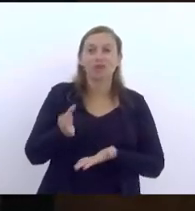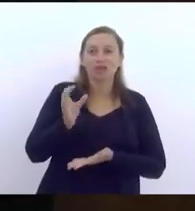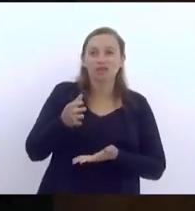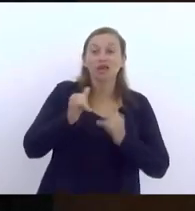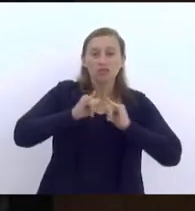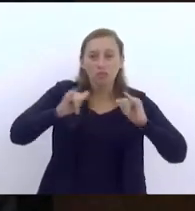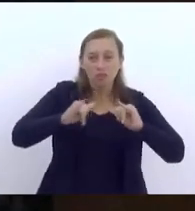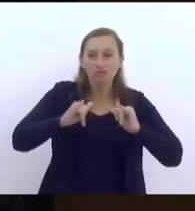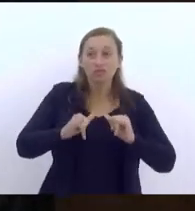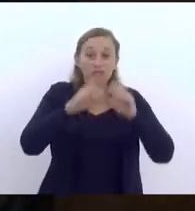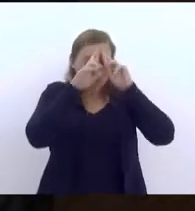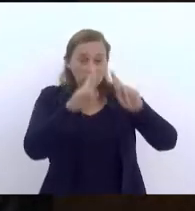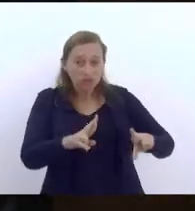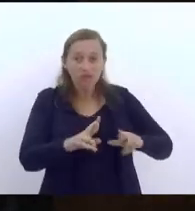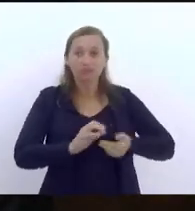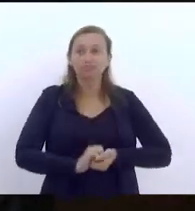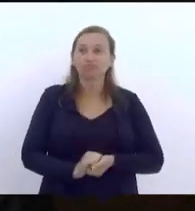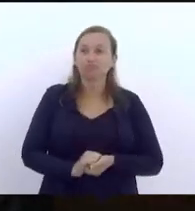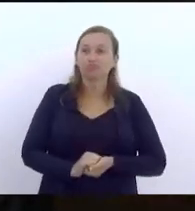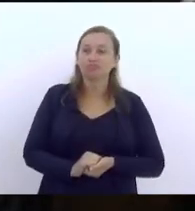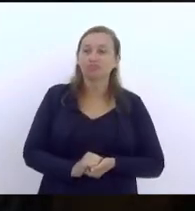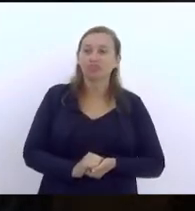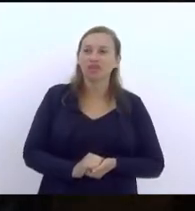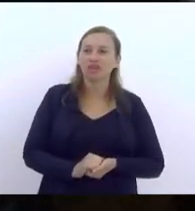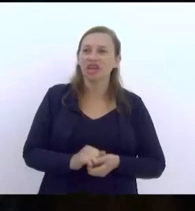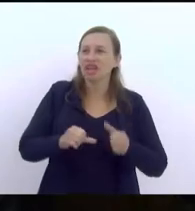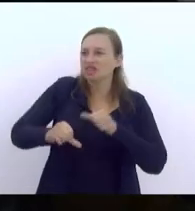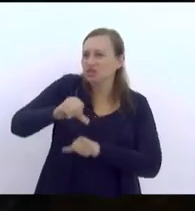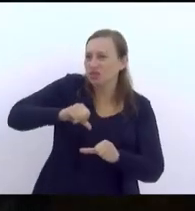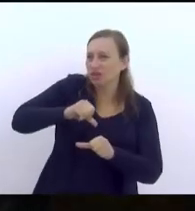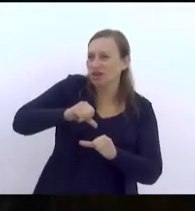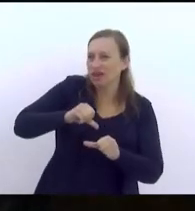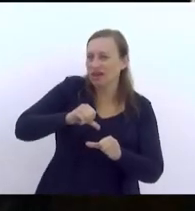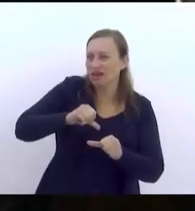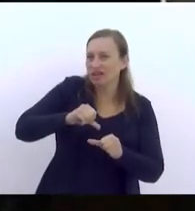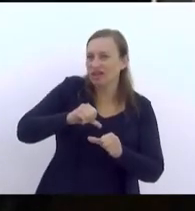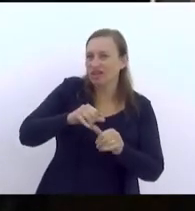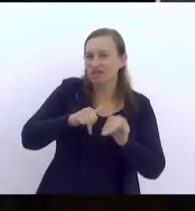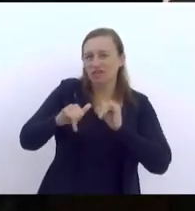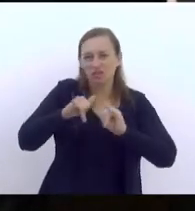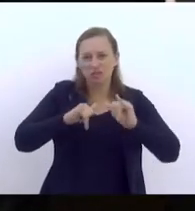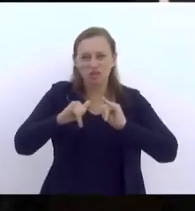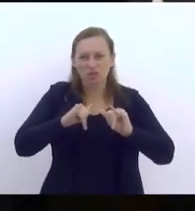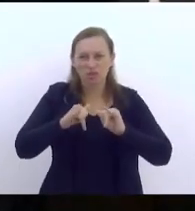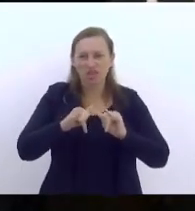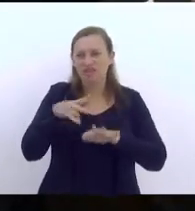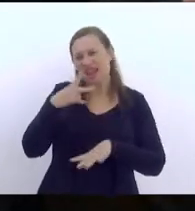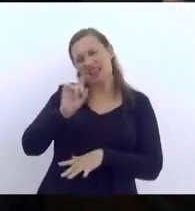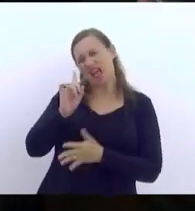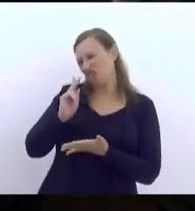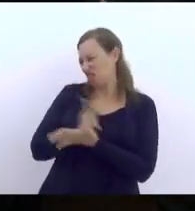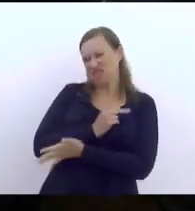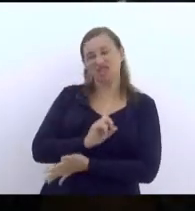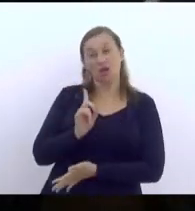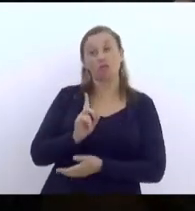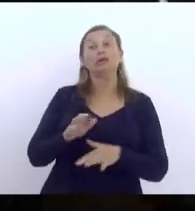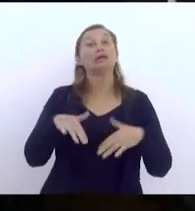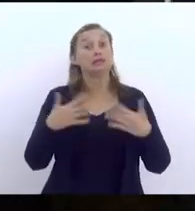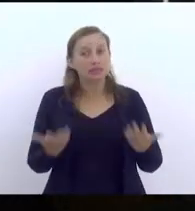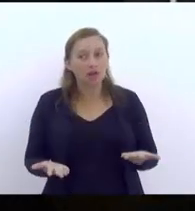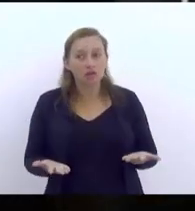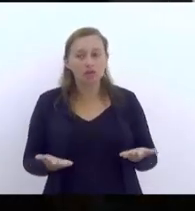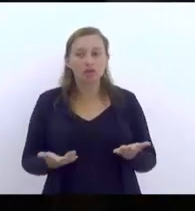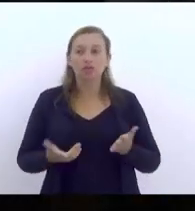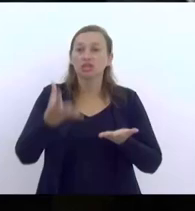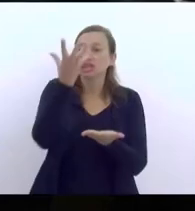que ser respeitado. E eles querem distorcer e dizer o quê? Não, não aconteceu isso, não. Portanto,